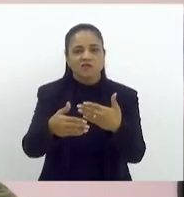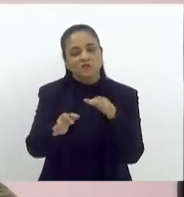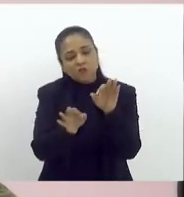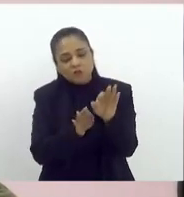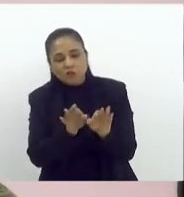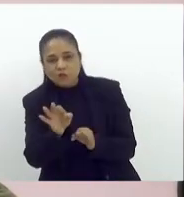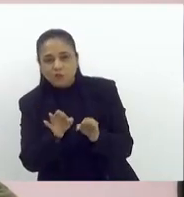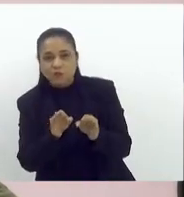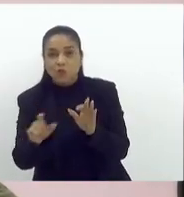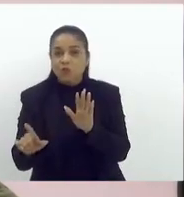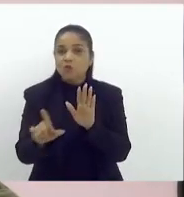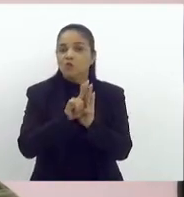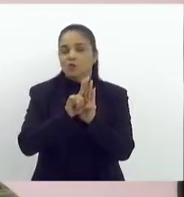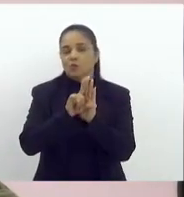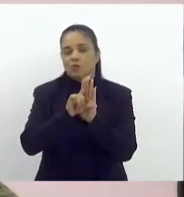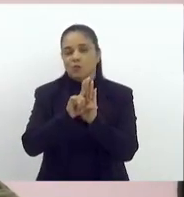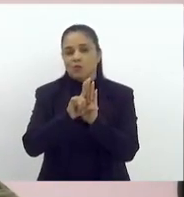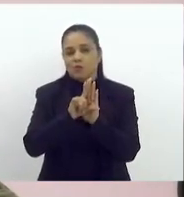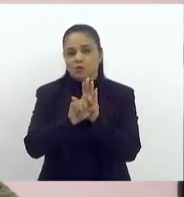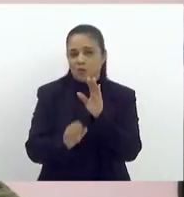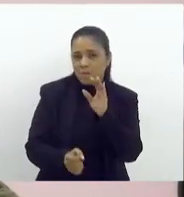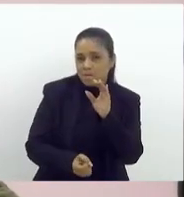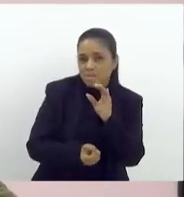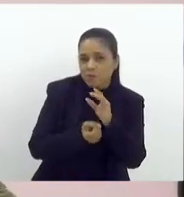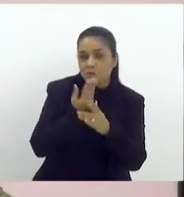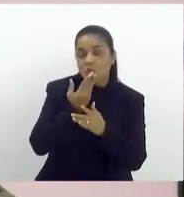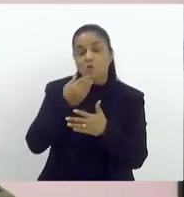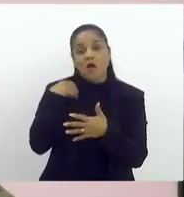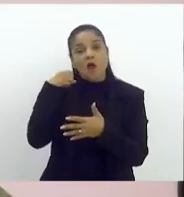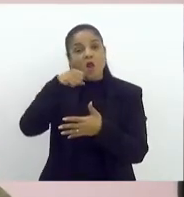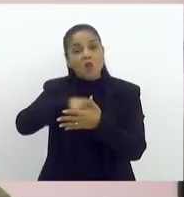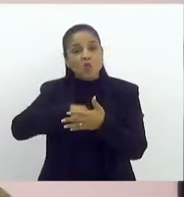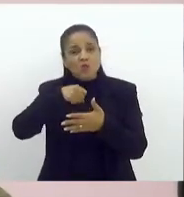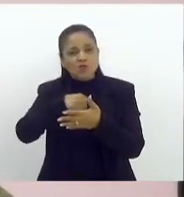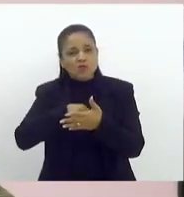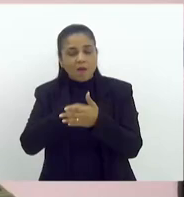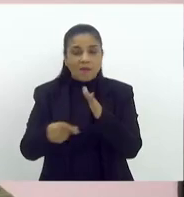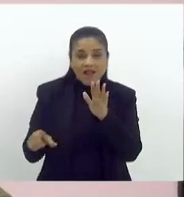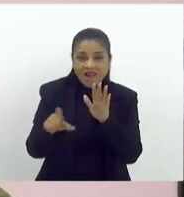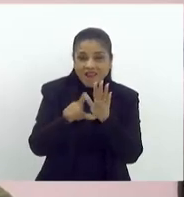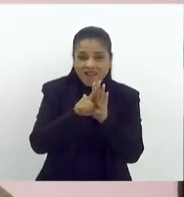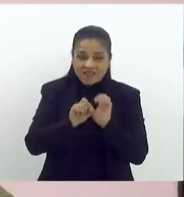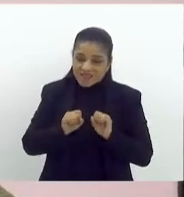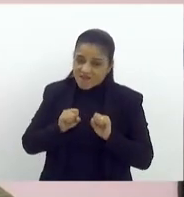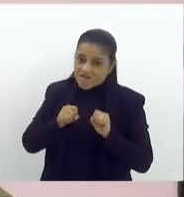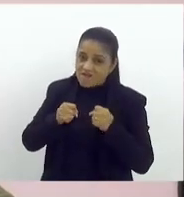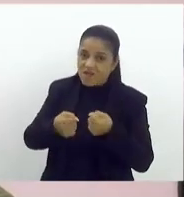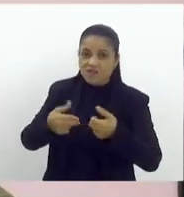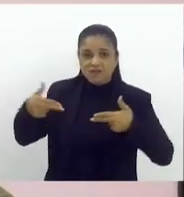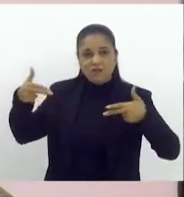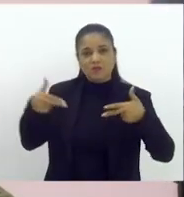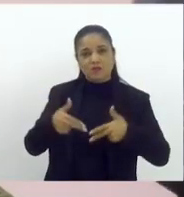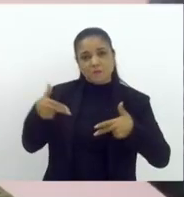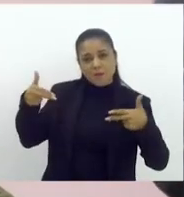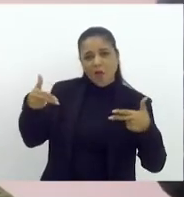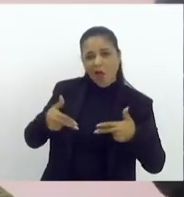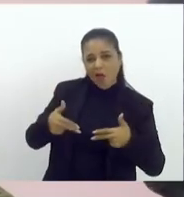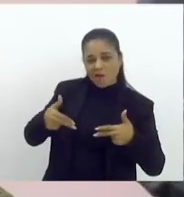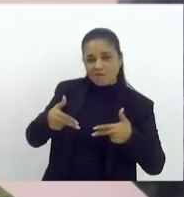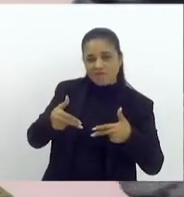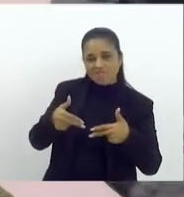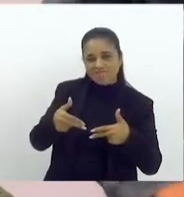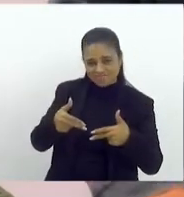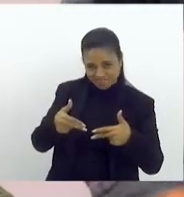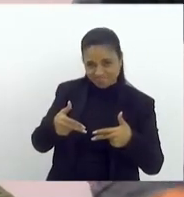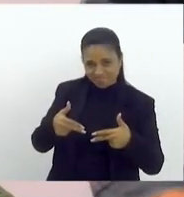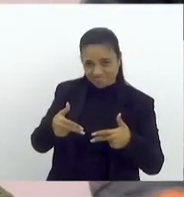de leis para gente lutar para que as leis indefesa do hip hop se manifestem